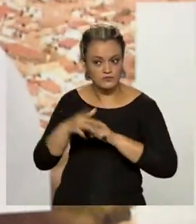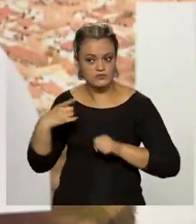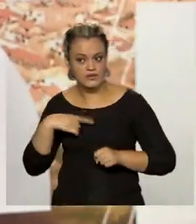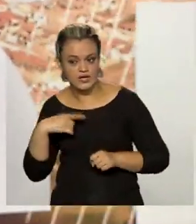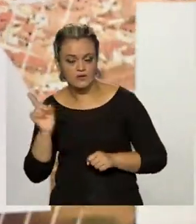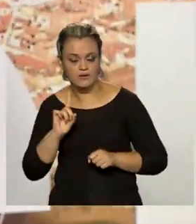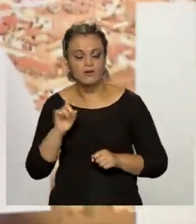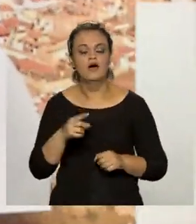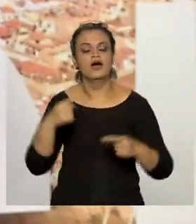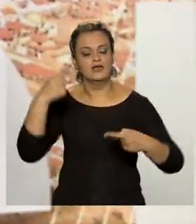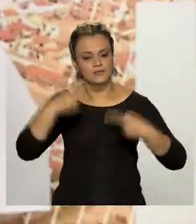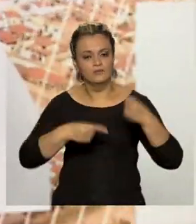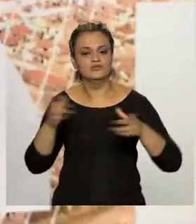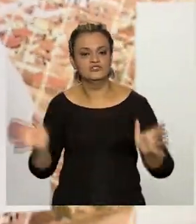de incentivo à vacinação.